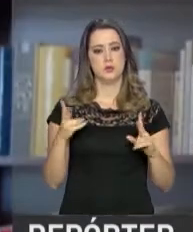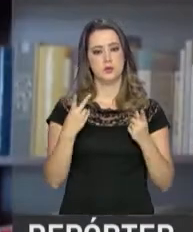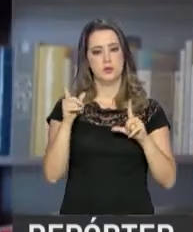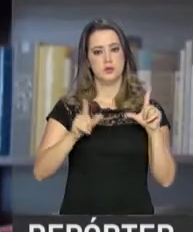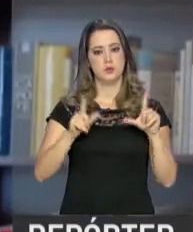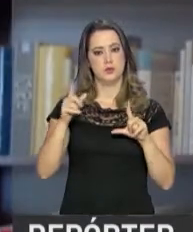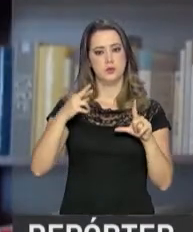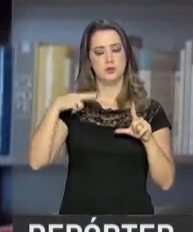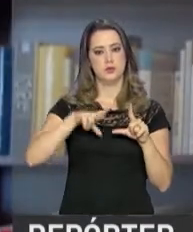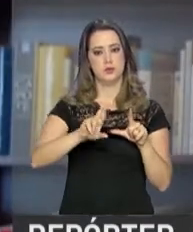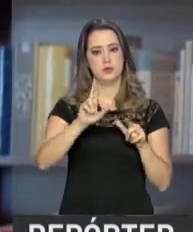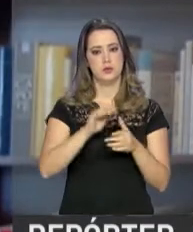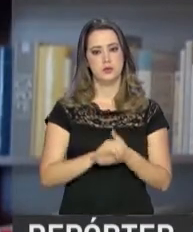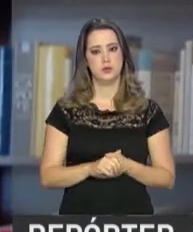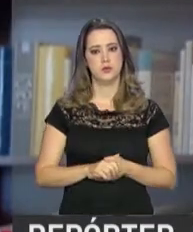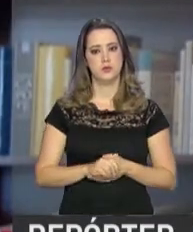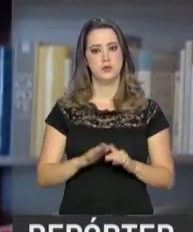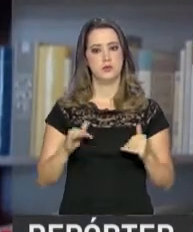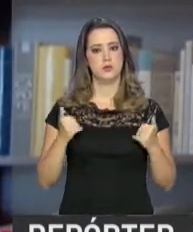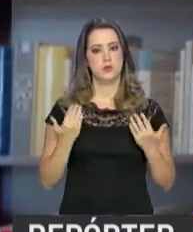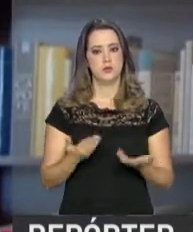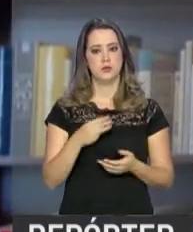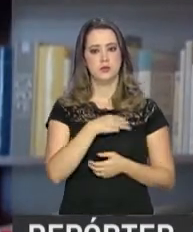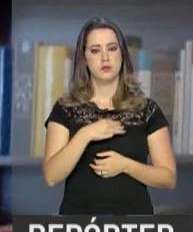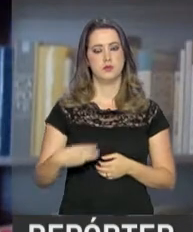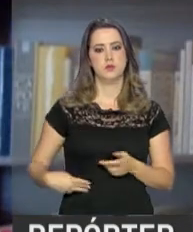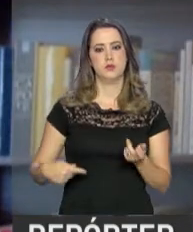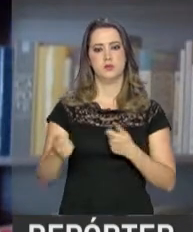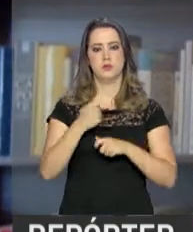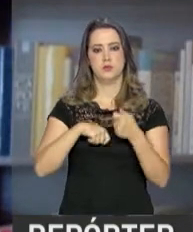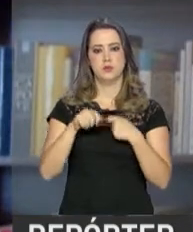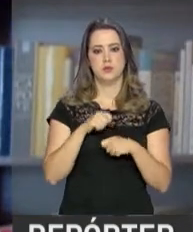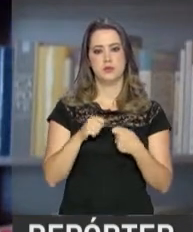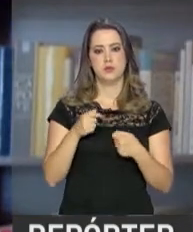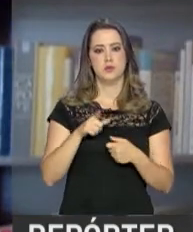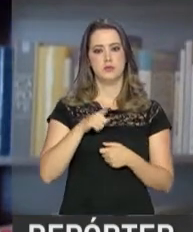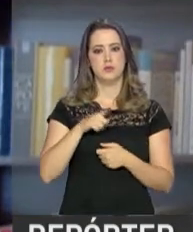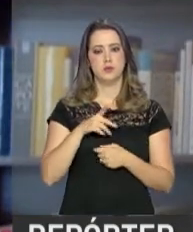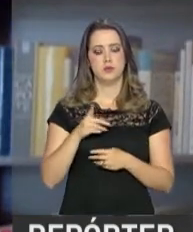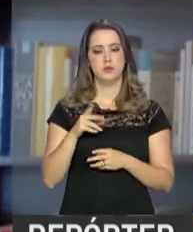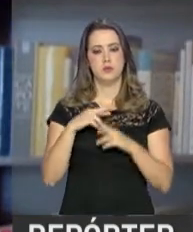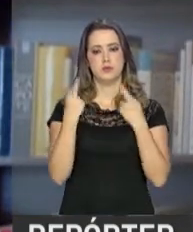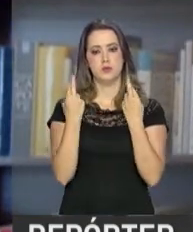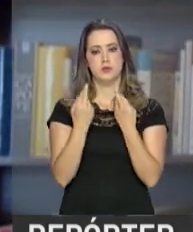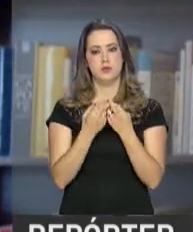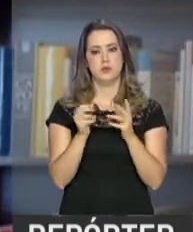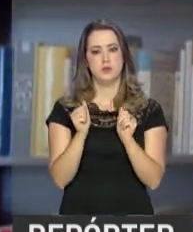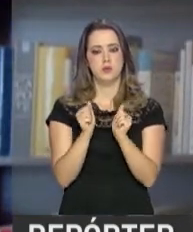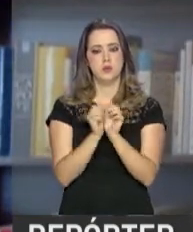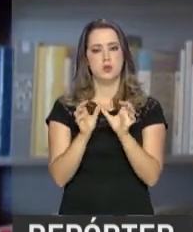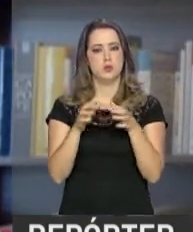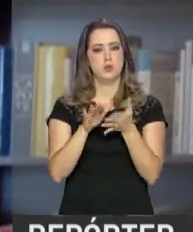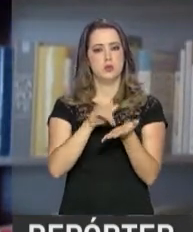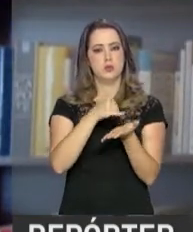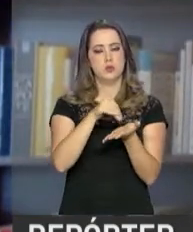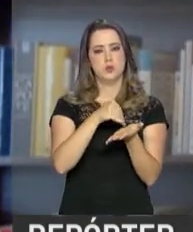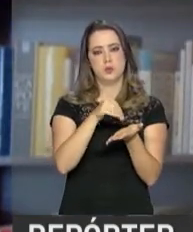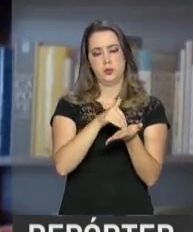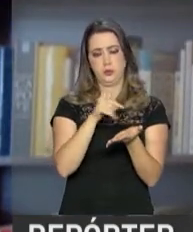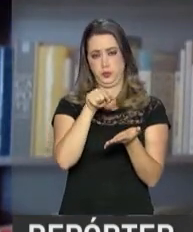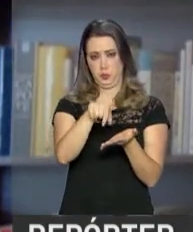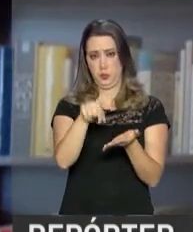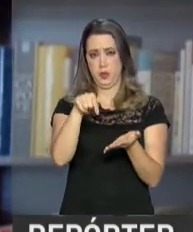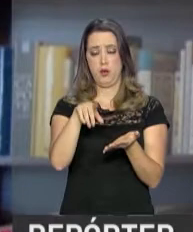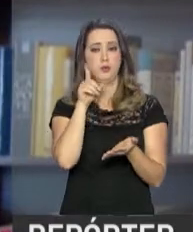que nos assistem aqui na TV NBR. O ministro da Fazenda, Eduardo Guardia, ele teve então essa reunião com o secretário de Tesouro dos